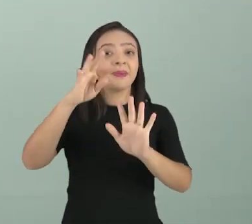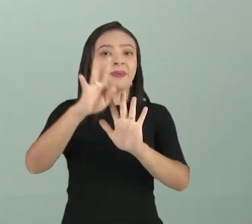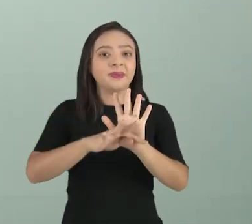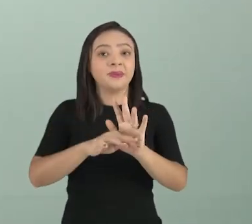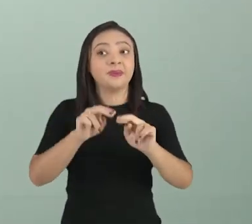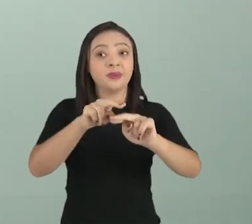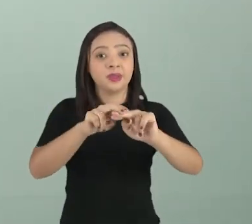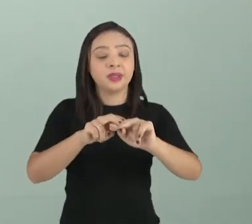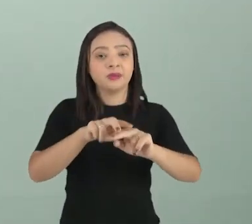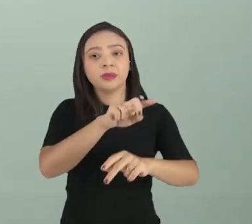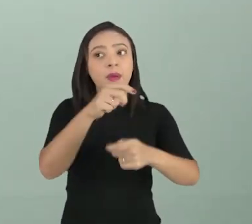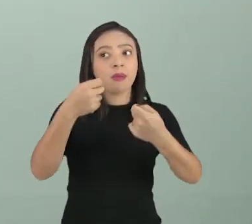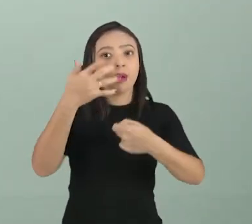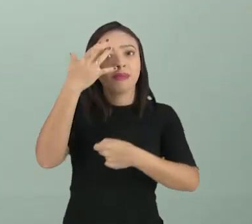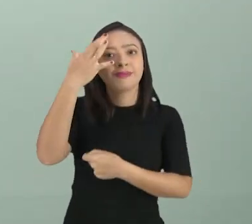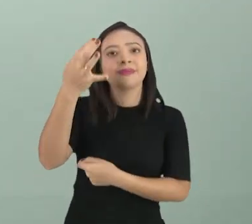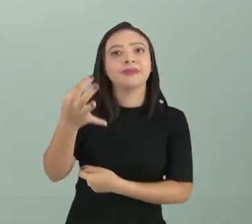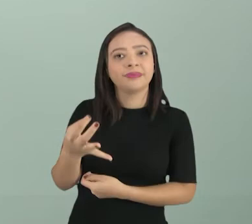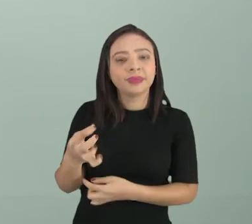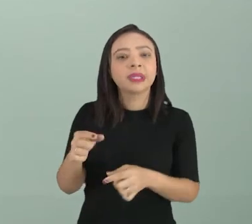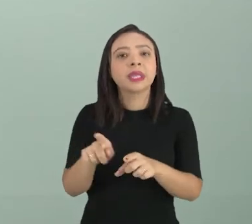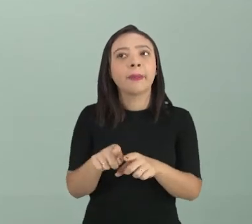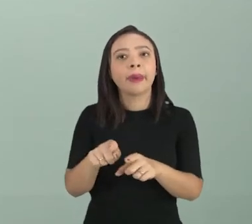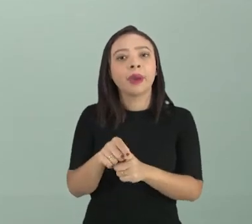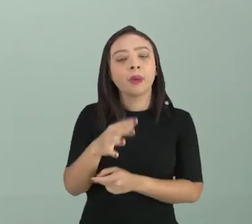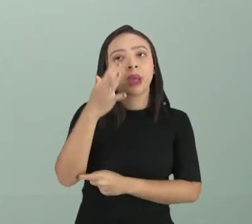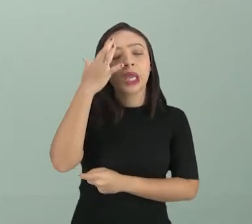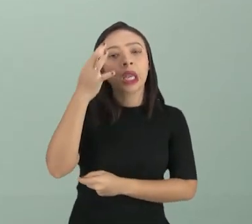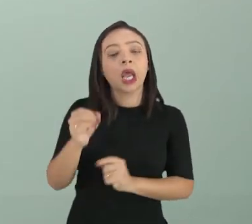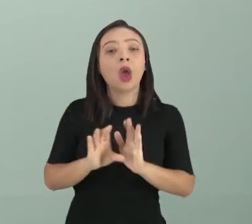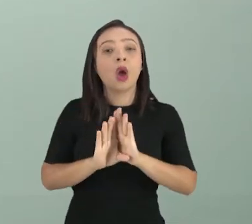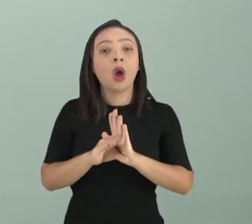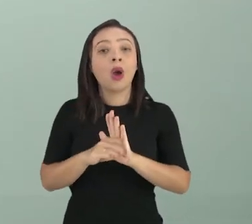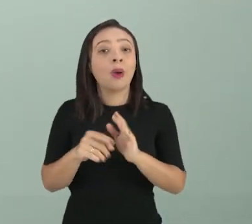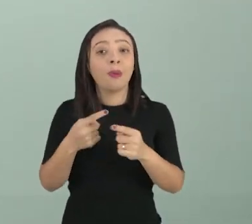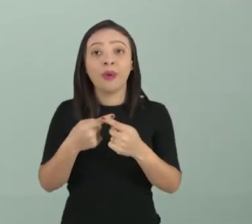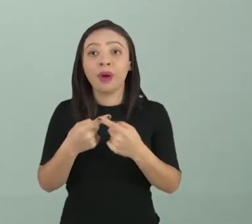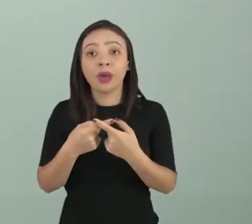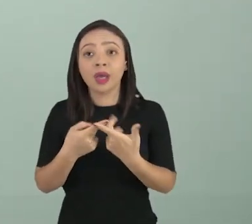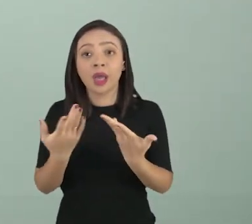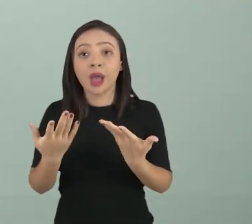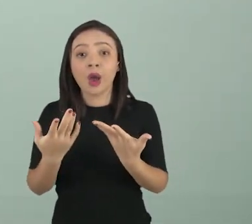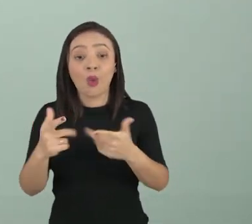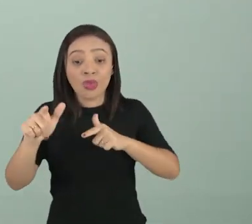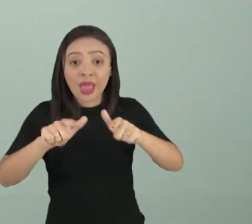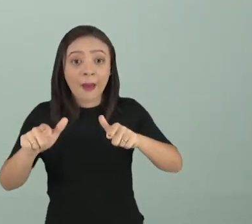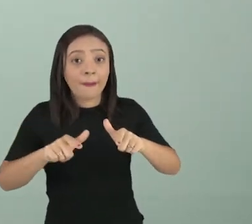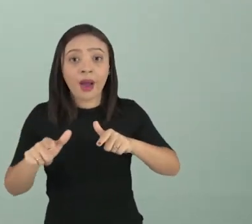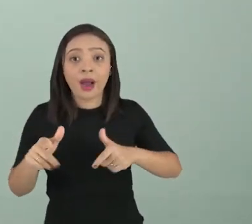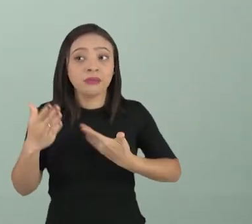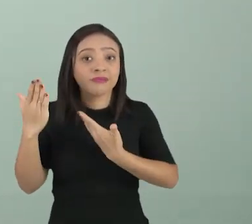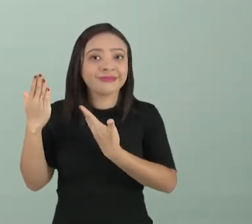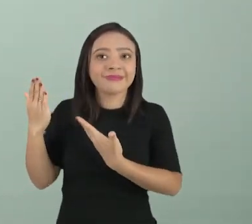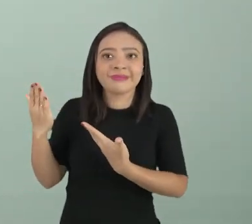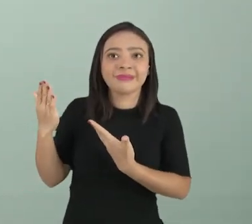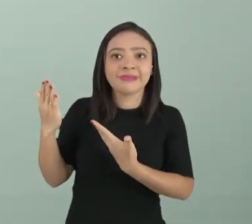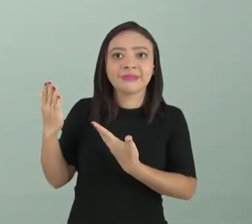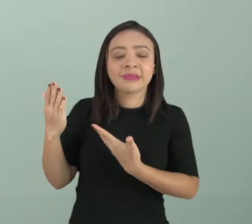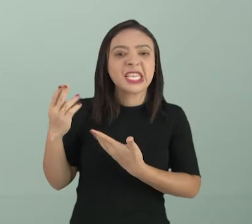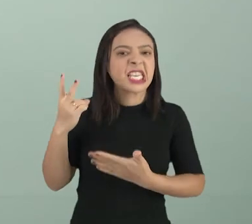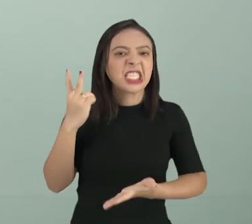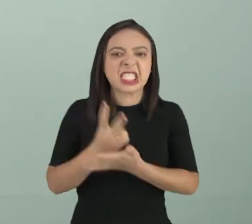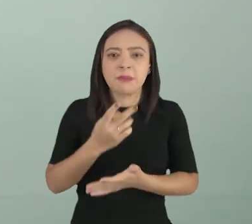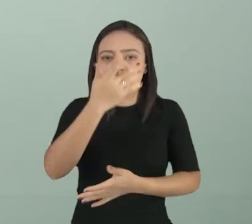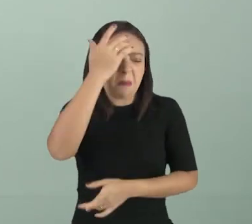você compreende e entender esses conceitos porque porque o mercado de trabalho está aí o mercado de trabalho ele é